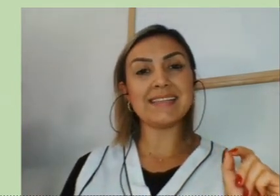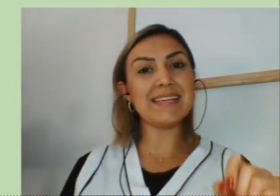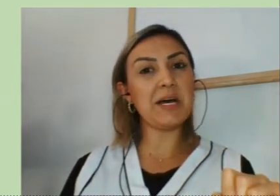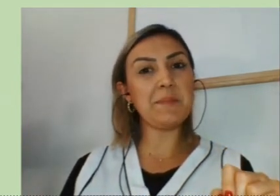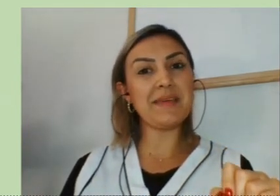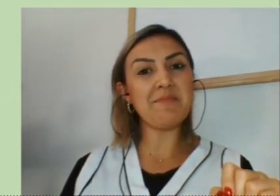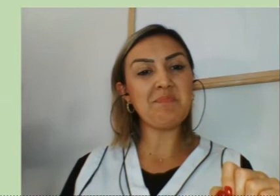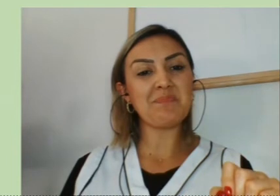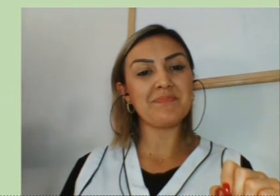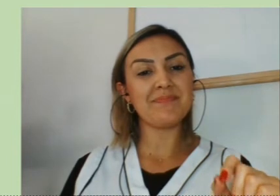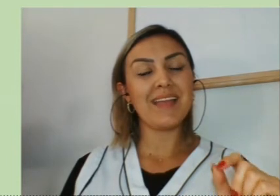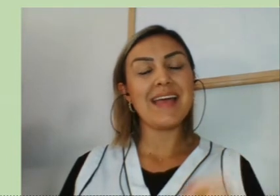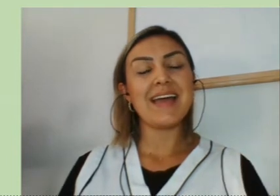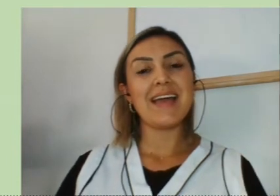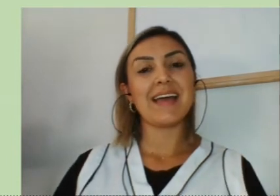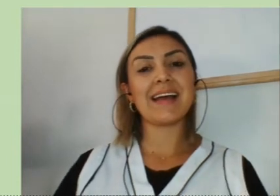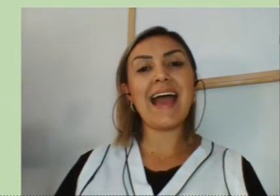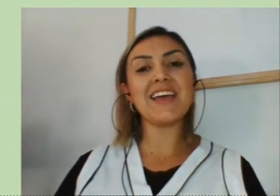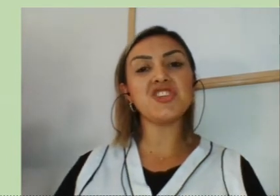Exame.